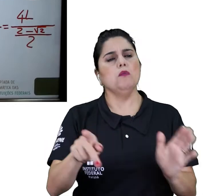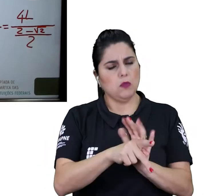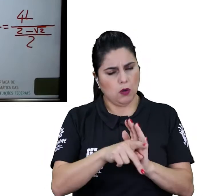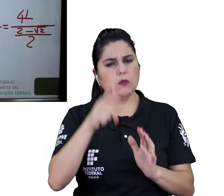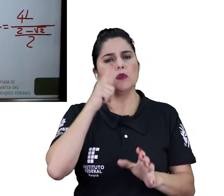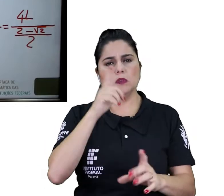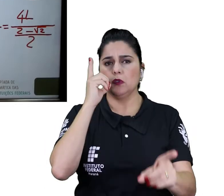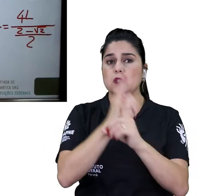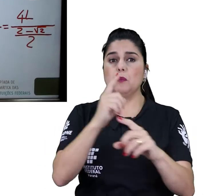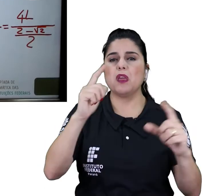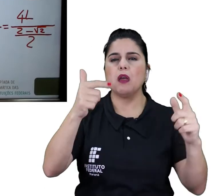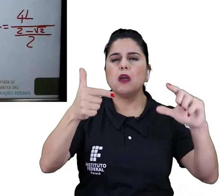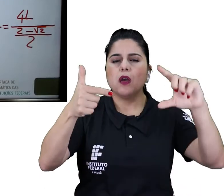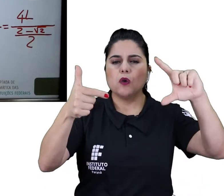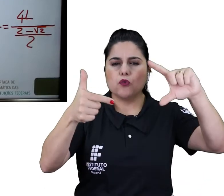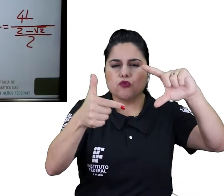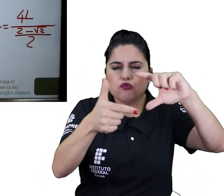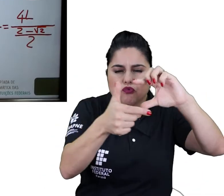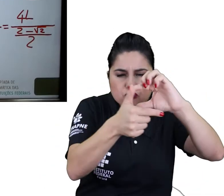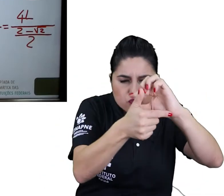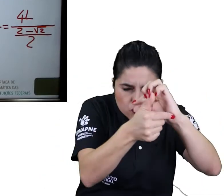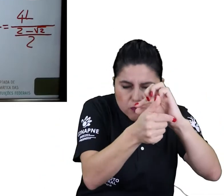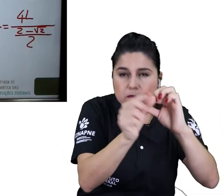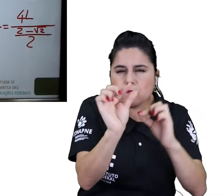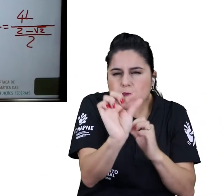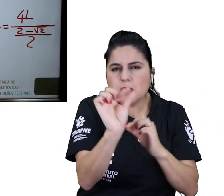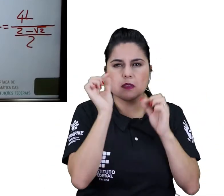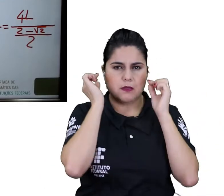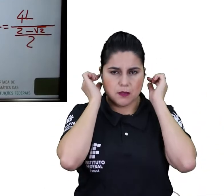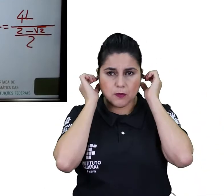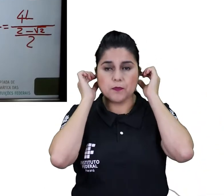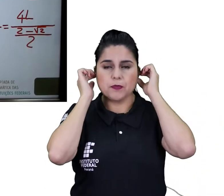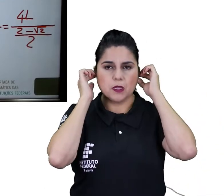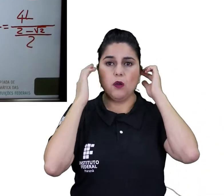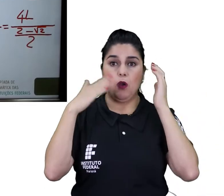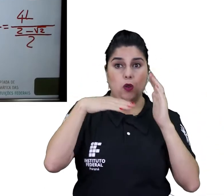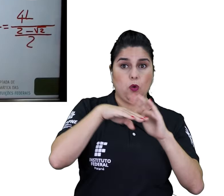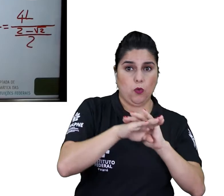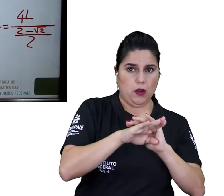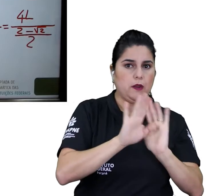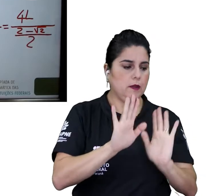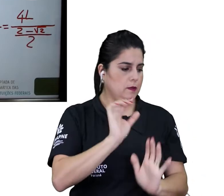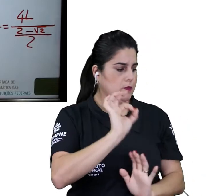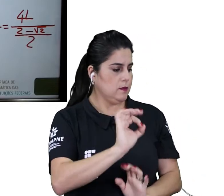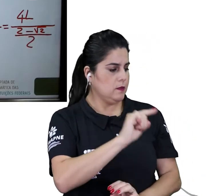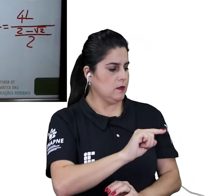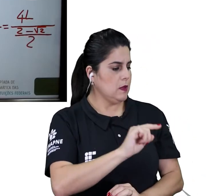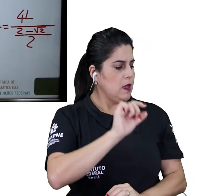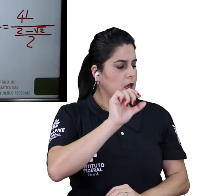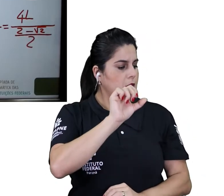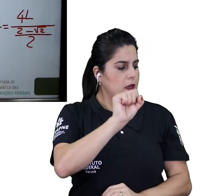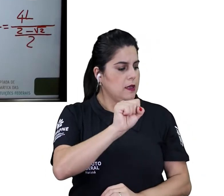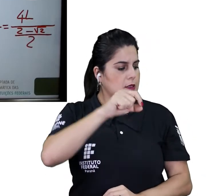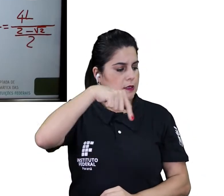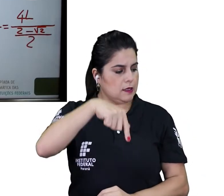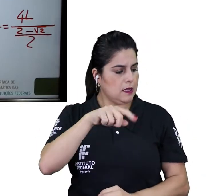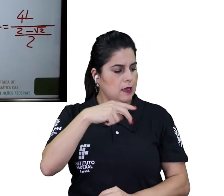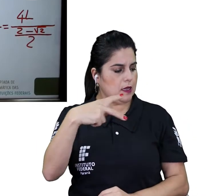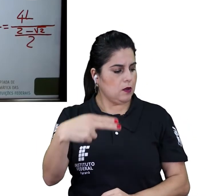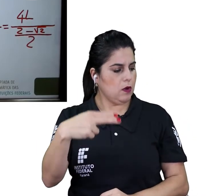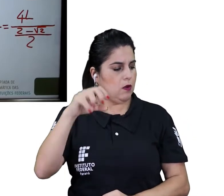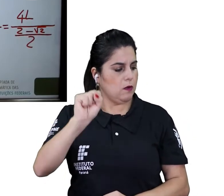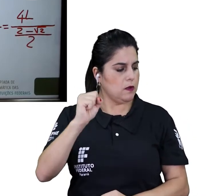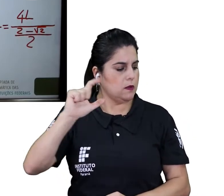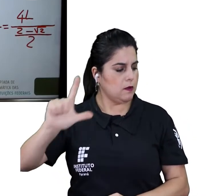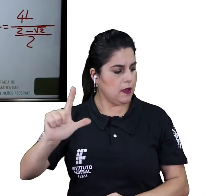ficando cada vez menor aqui. Muito bem, então vamos guardar essa expressão, 8 vezes L, 2 menos raiz de 2, para a gente